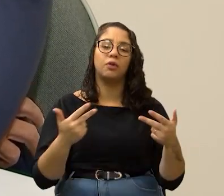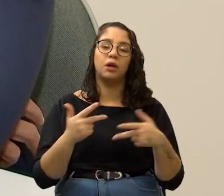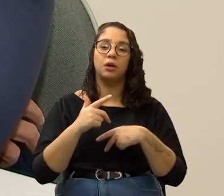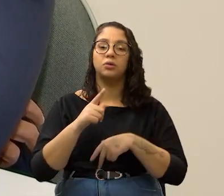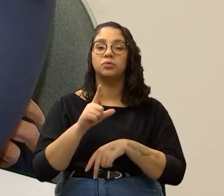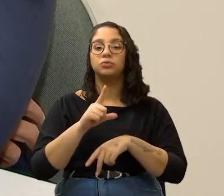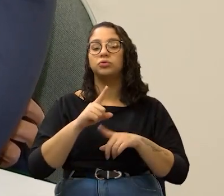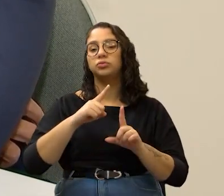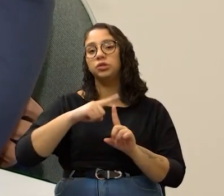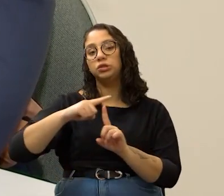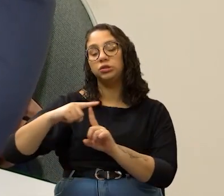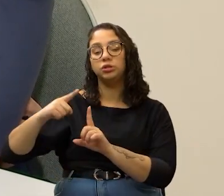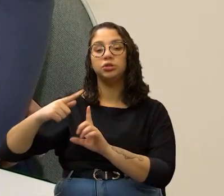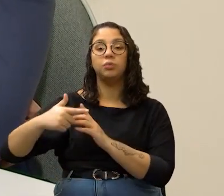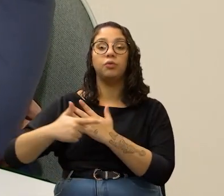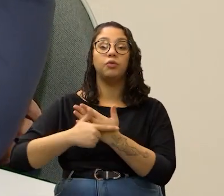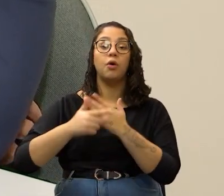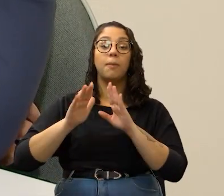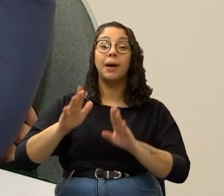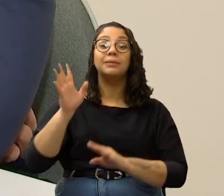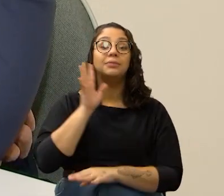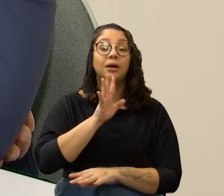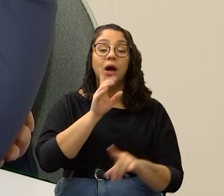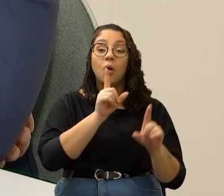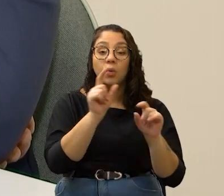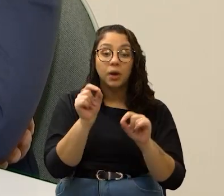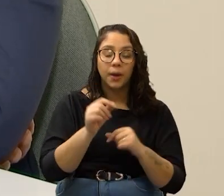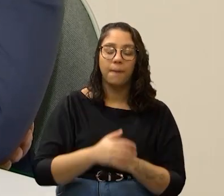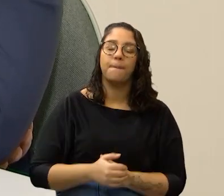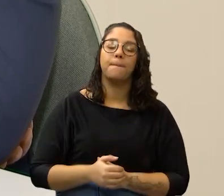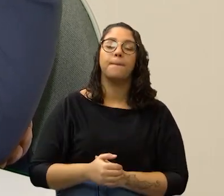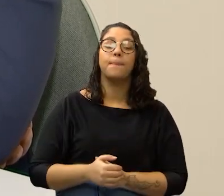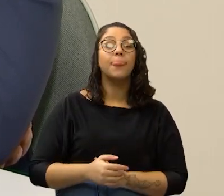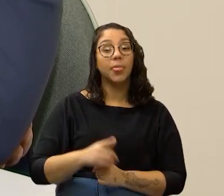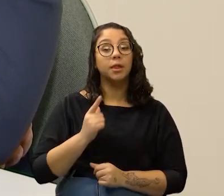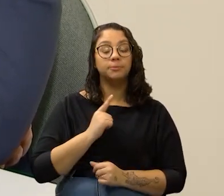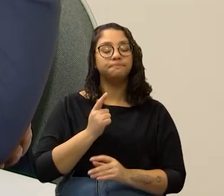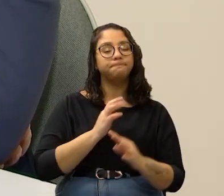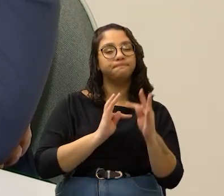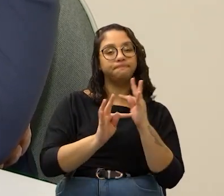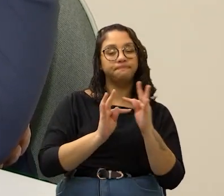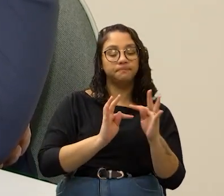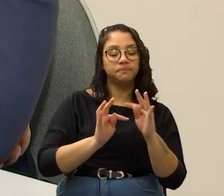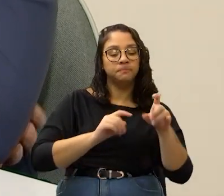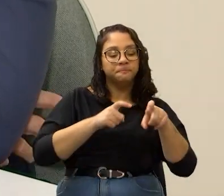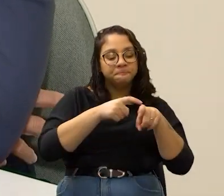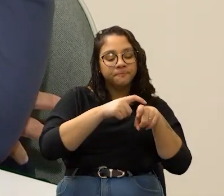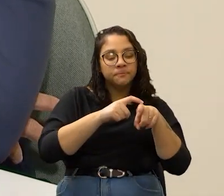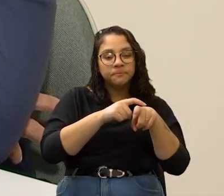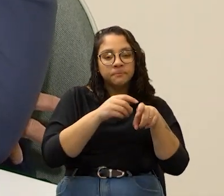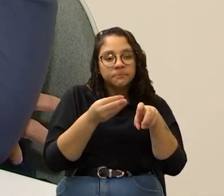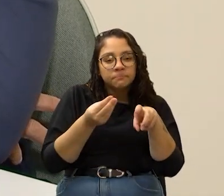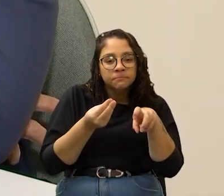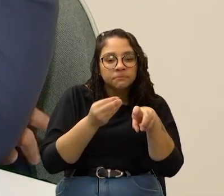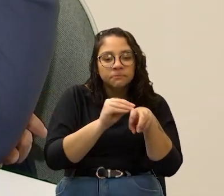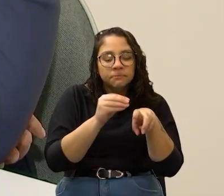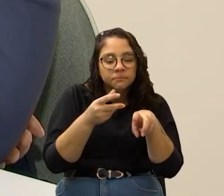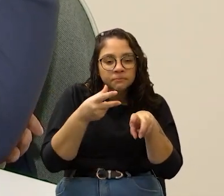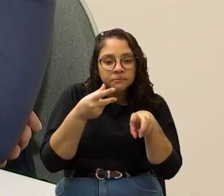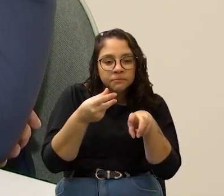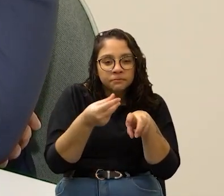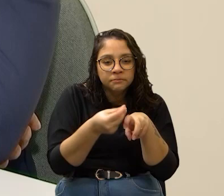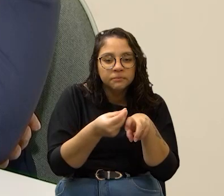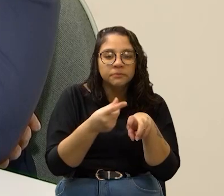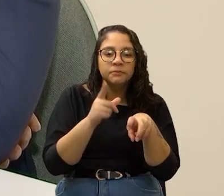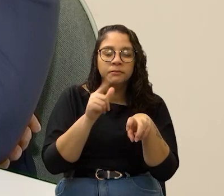ações, mas o que é bacana é que quando a gente aplica essas células, por exemplo, dentro da articulação desses pacientes,